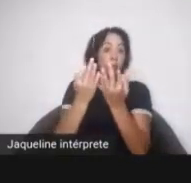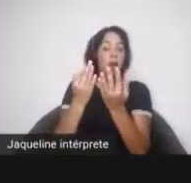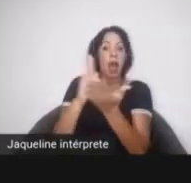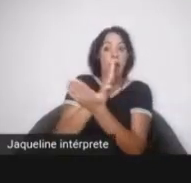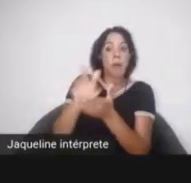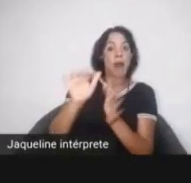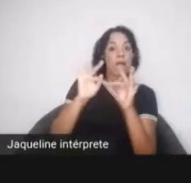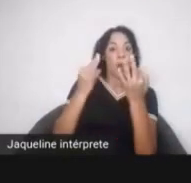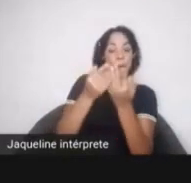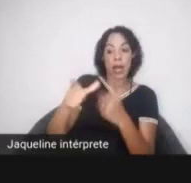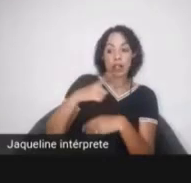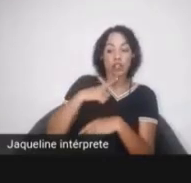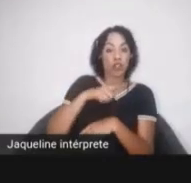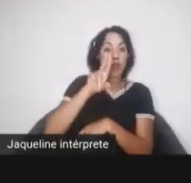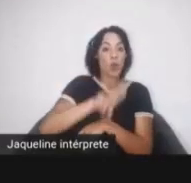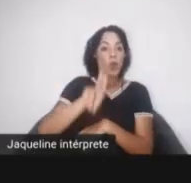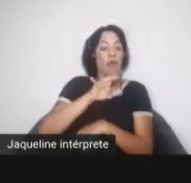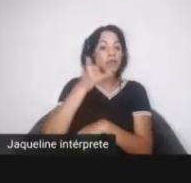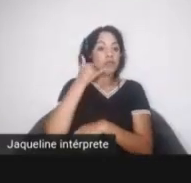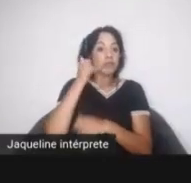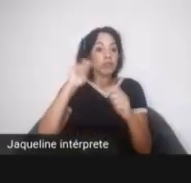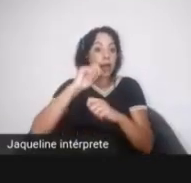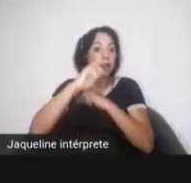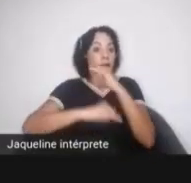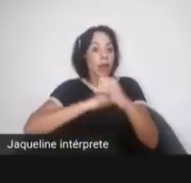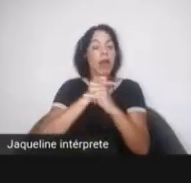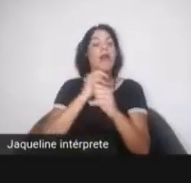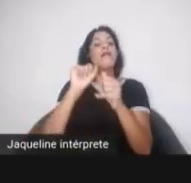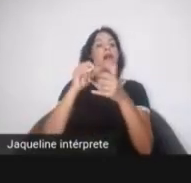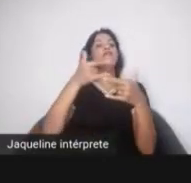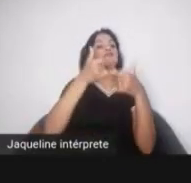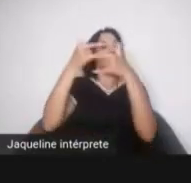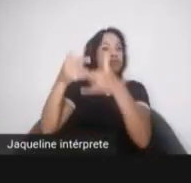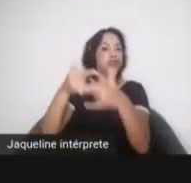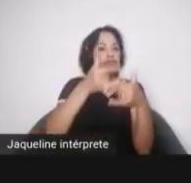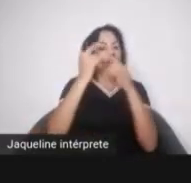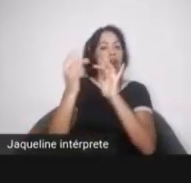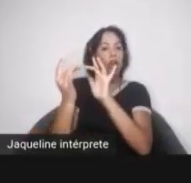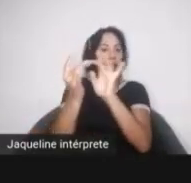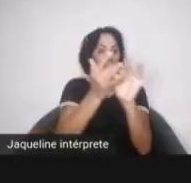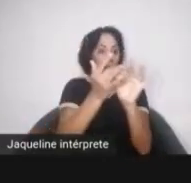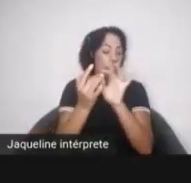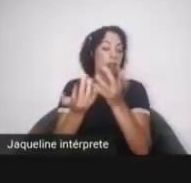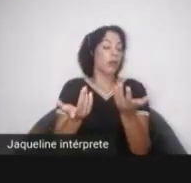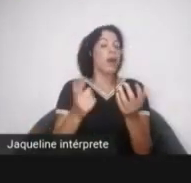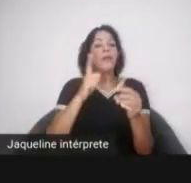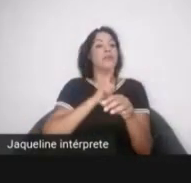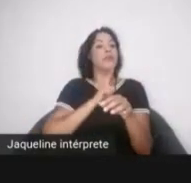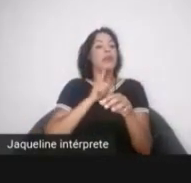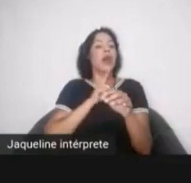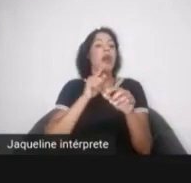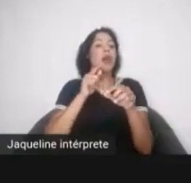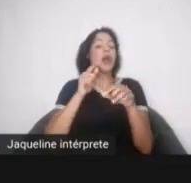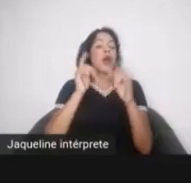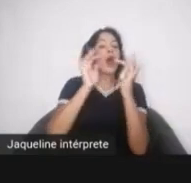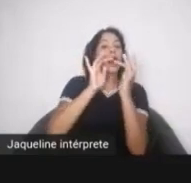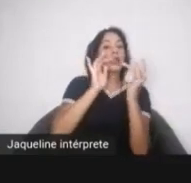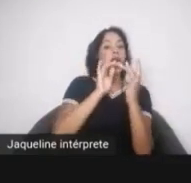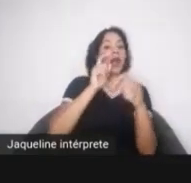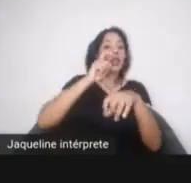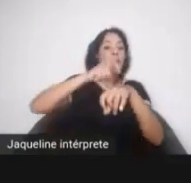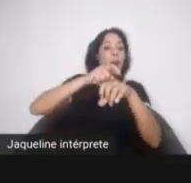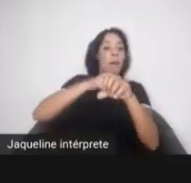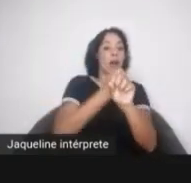ao telefone. Os contatos, então, eles podem ser realizados de forma síncrona, né? Ligações